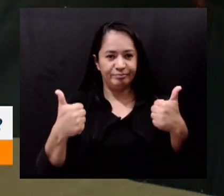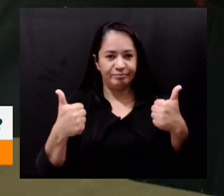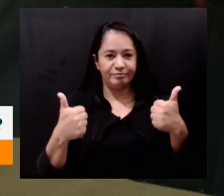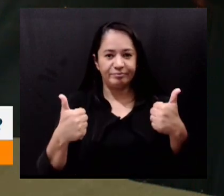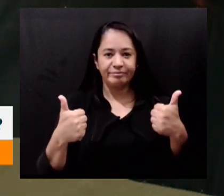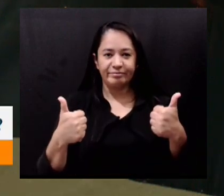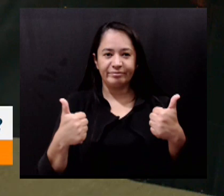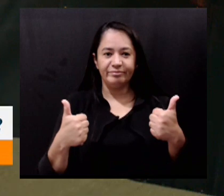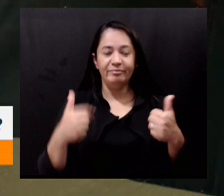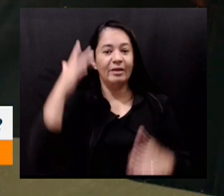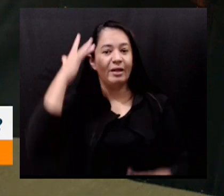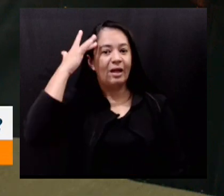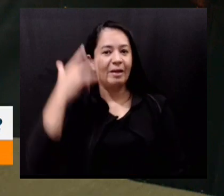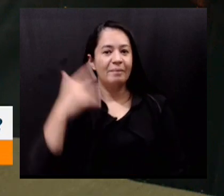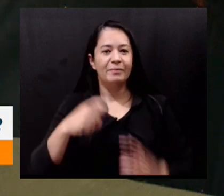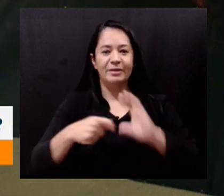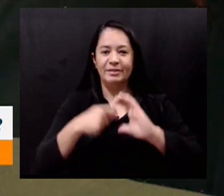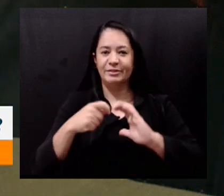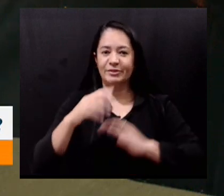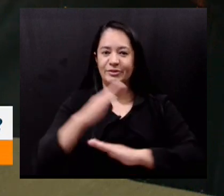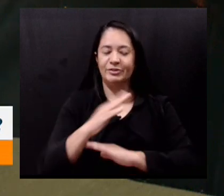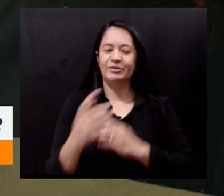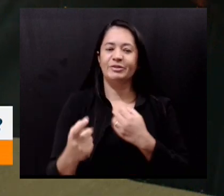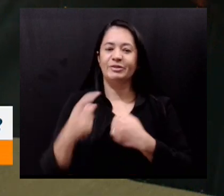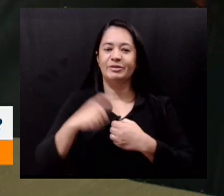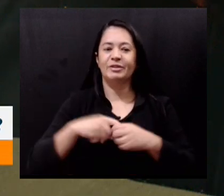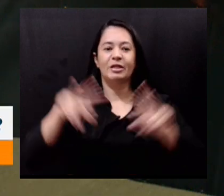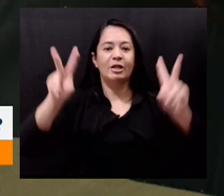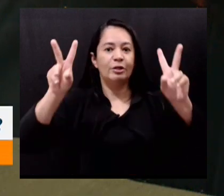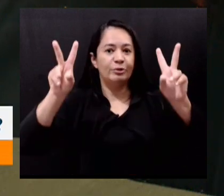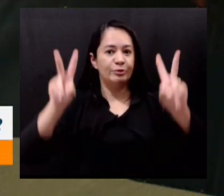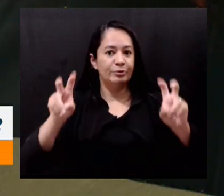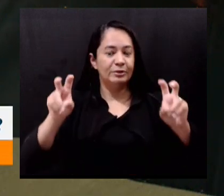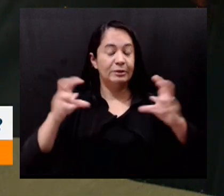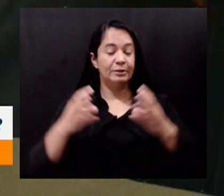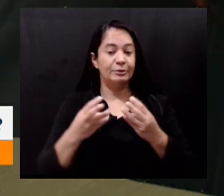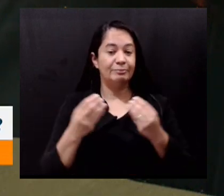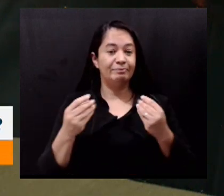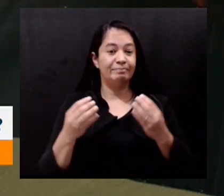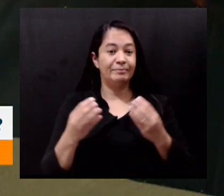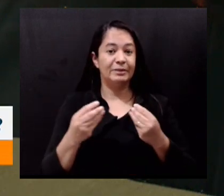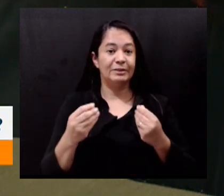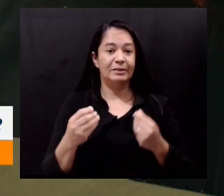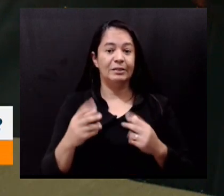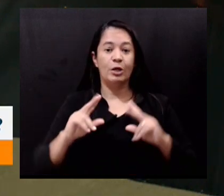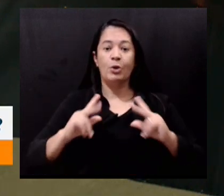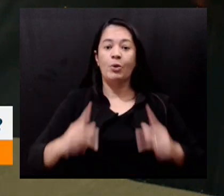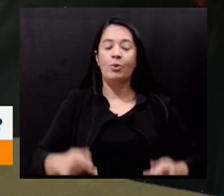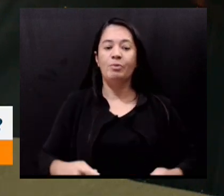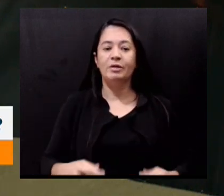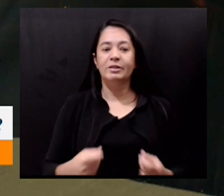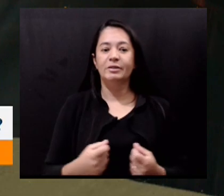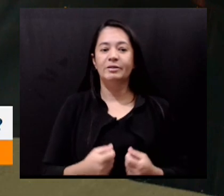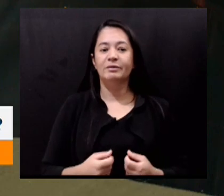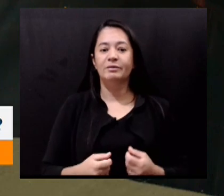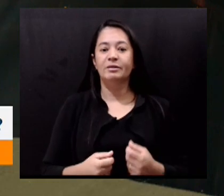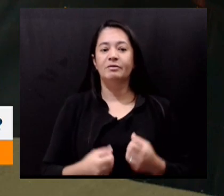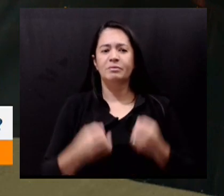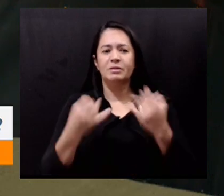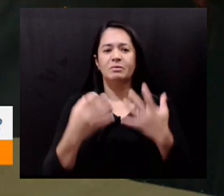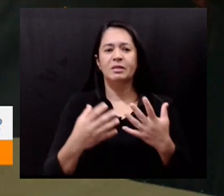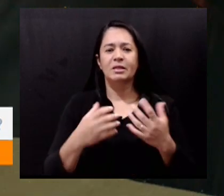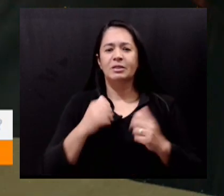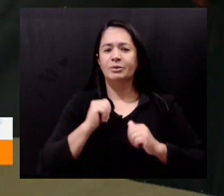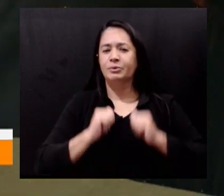Estúdio Câmara está de volta com um tema delicado e extremamente humano. Vamos falar de angústia, dores e